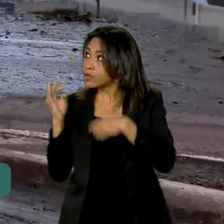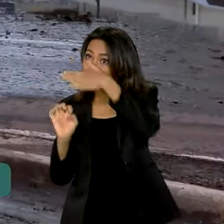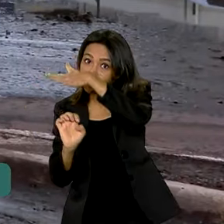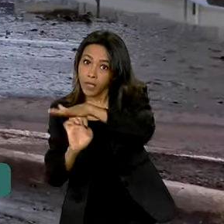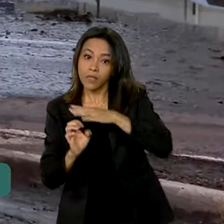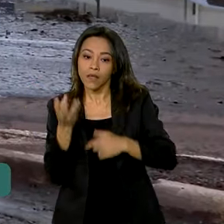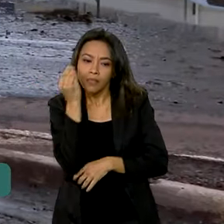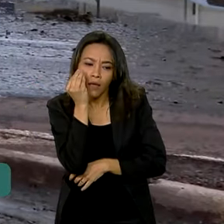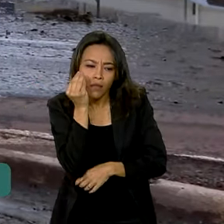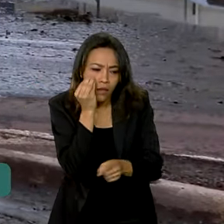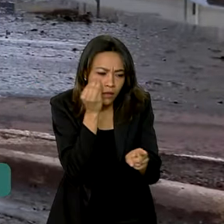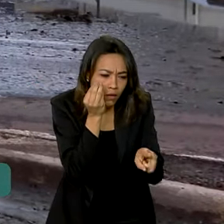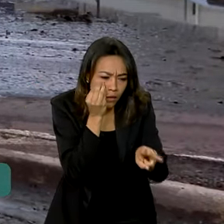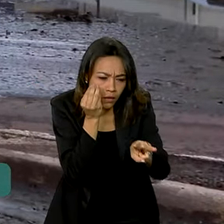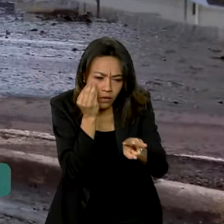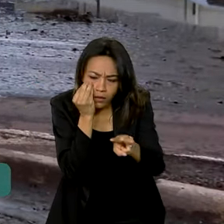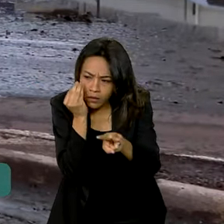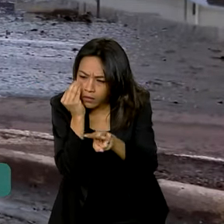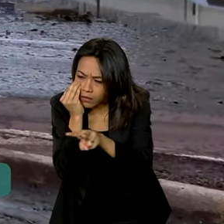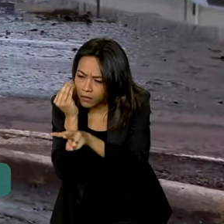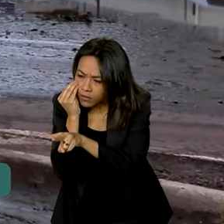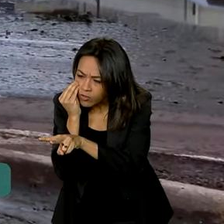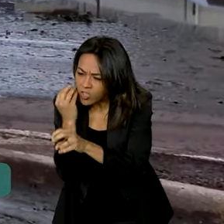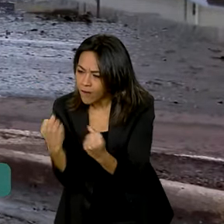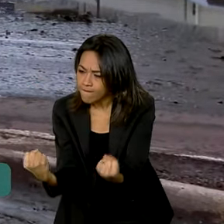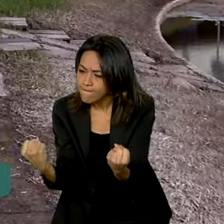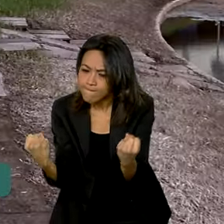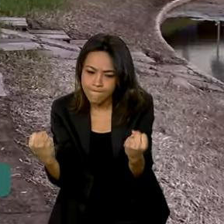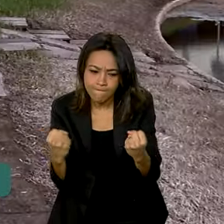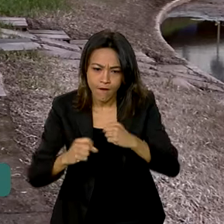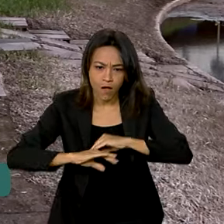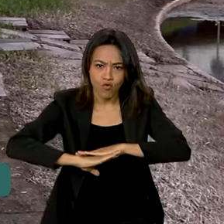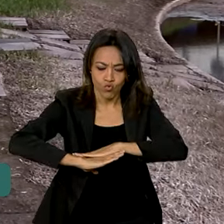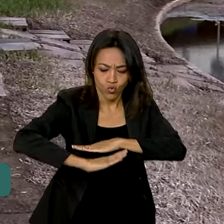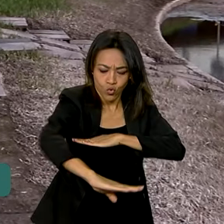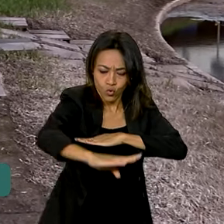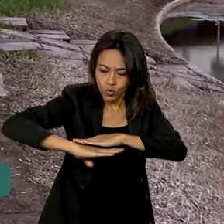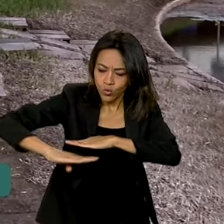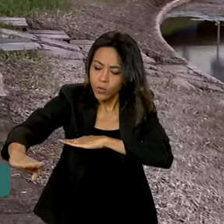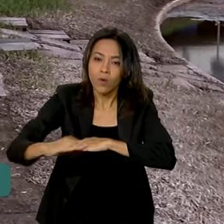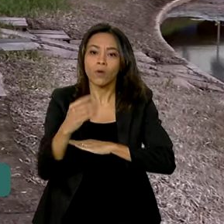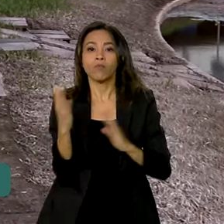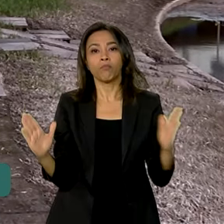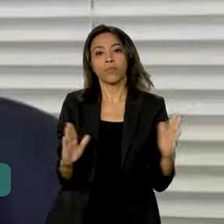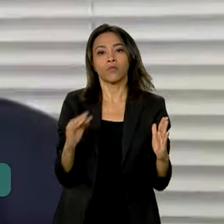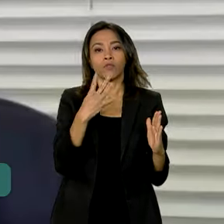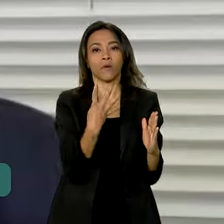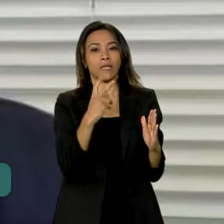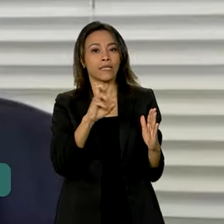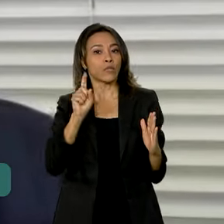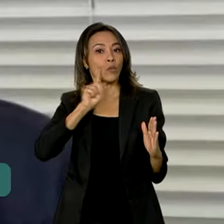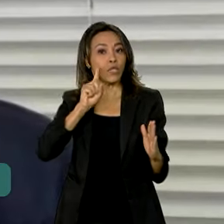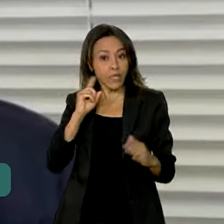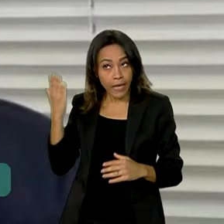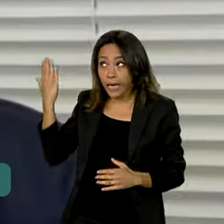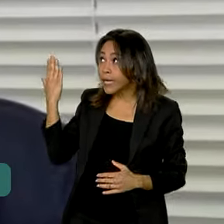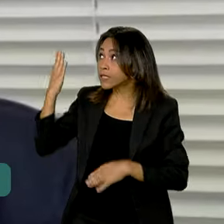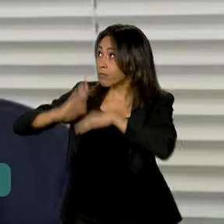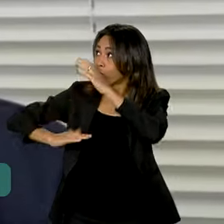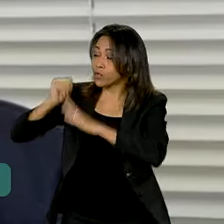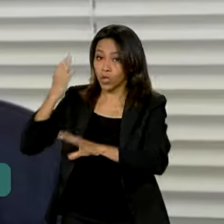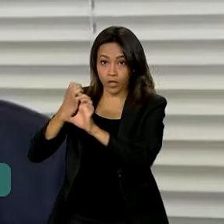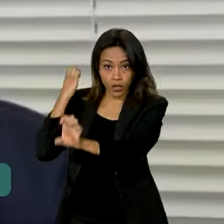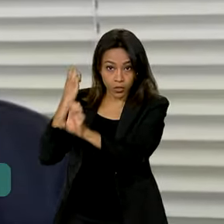testes e sondagens para avaliação da resistência do solo, que deve levar 45 dias. para este engenheiro,